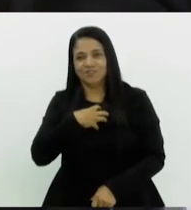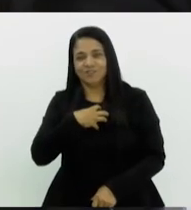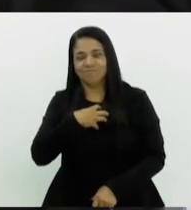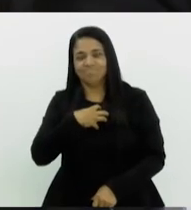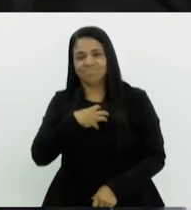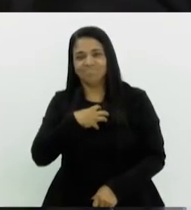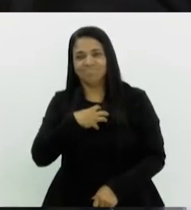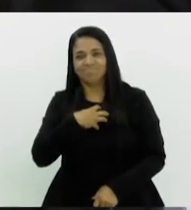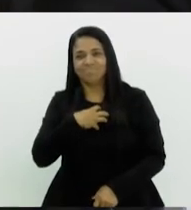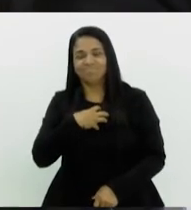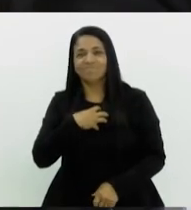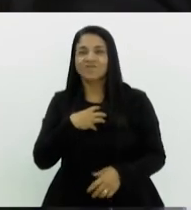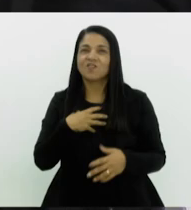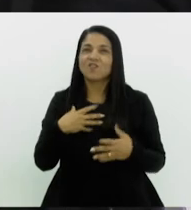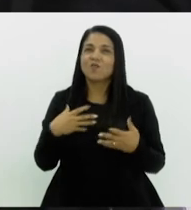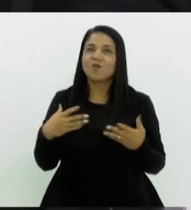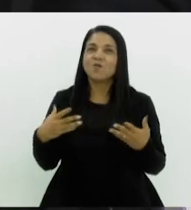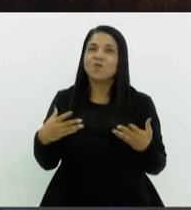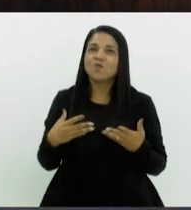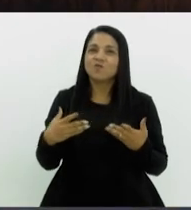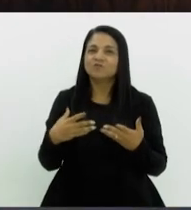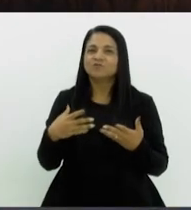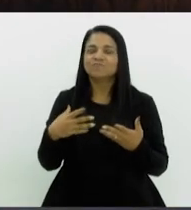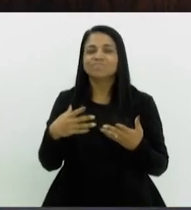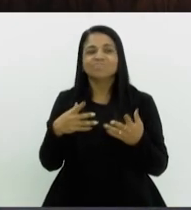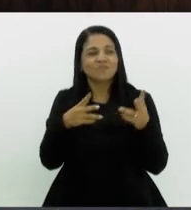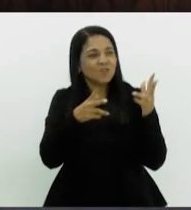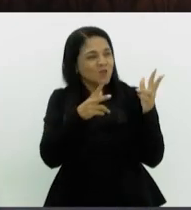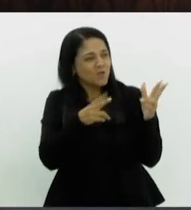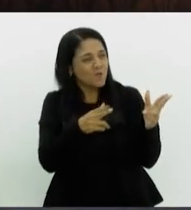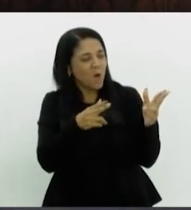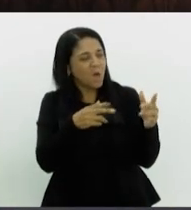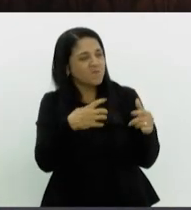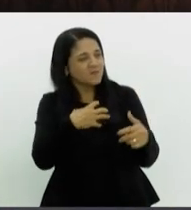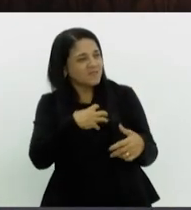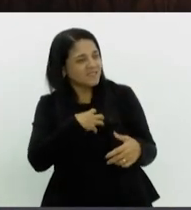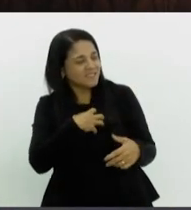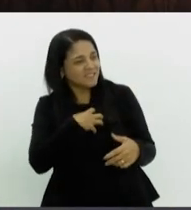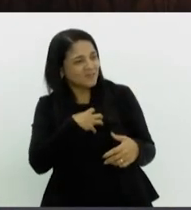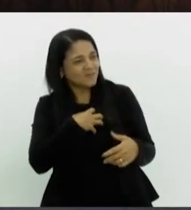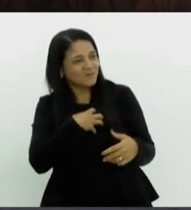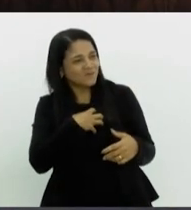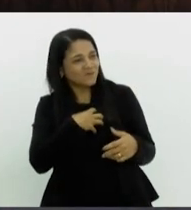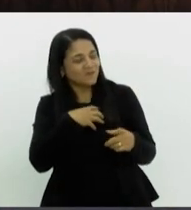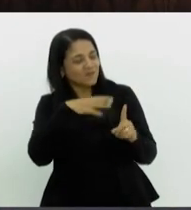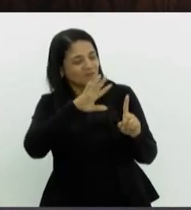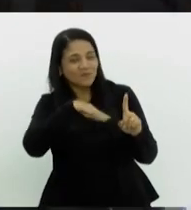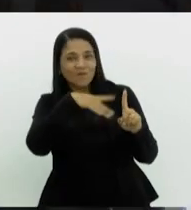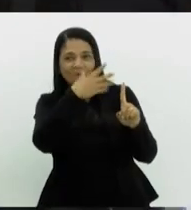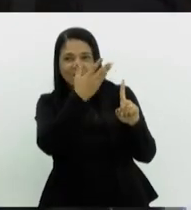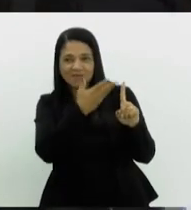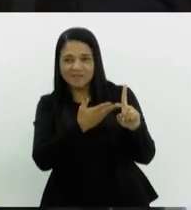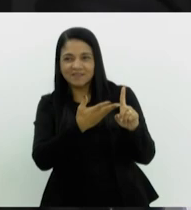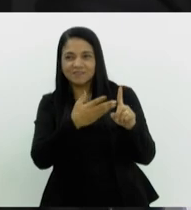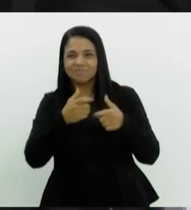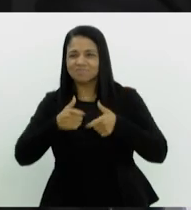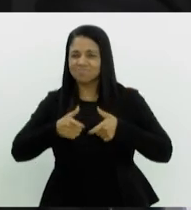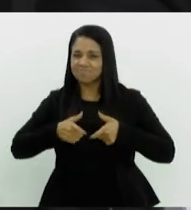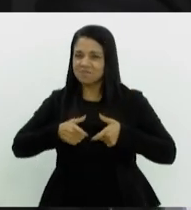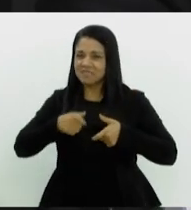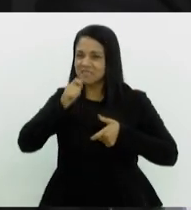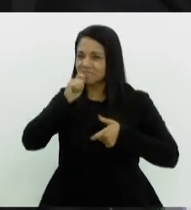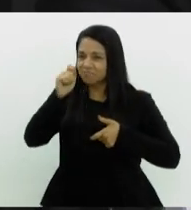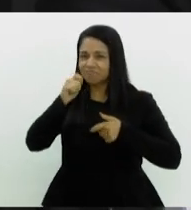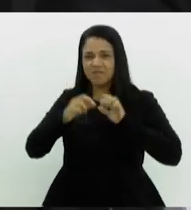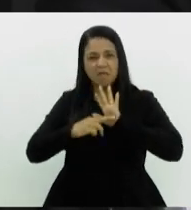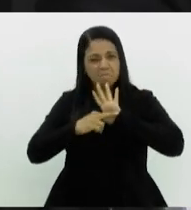hoje imagino como Vossa Excelência deve estar se sentindo, né, ao receber essa homenagem, uma medalha tão